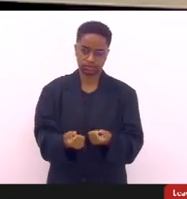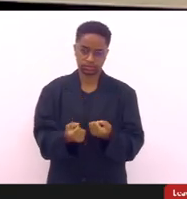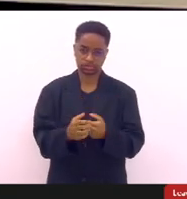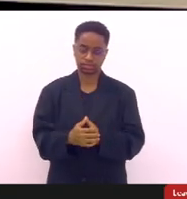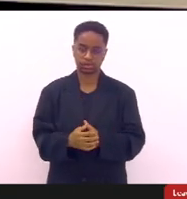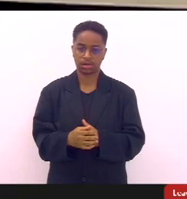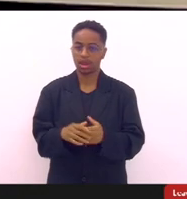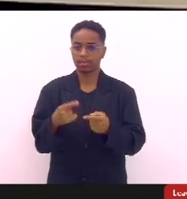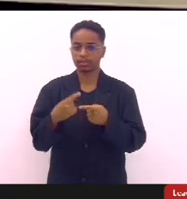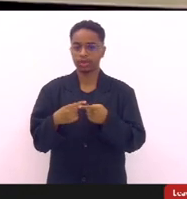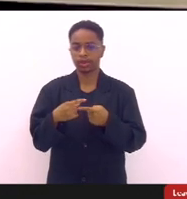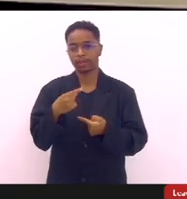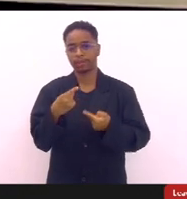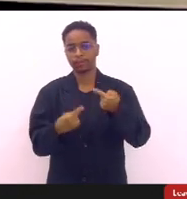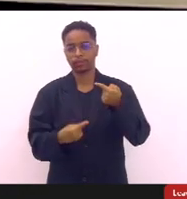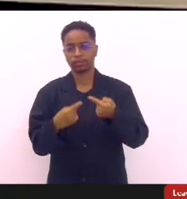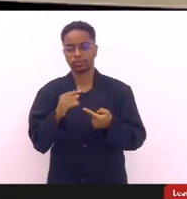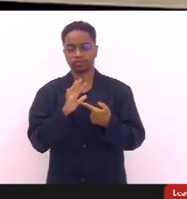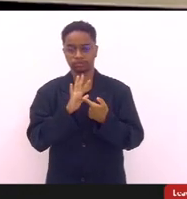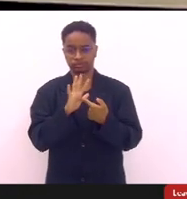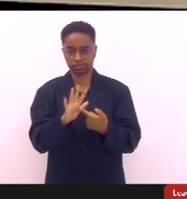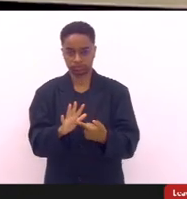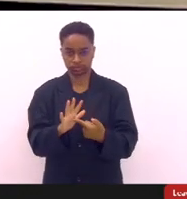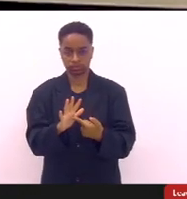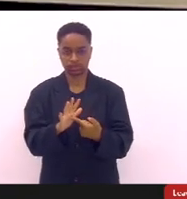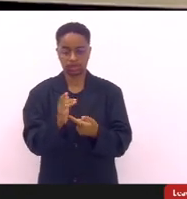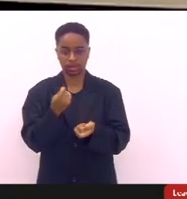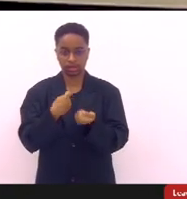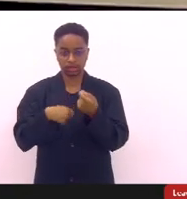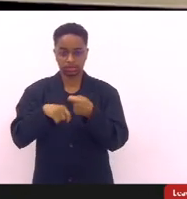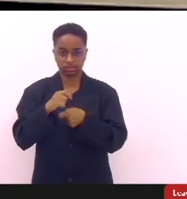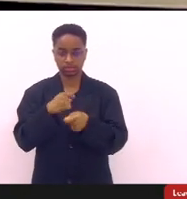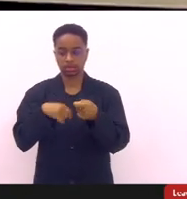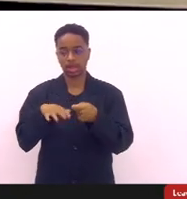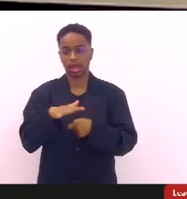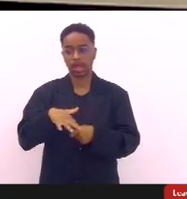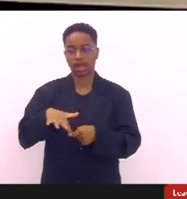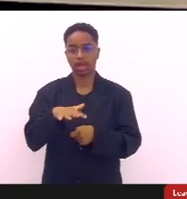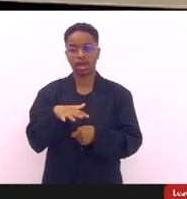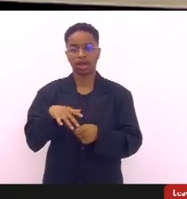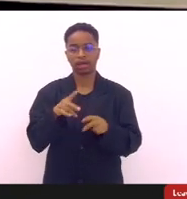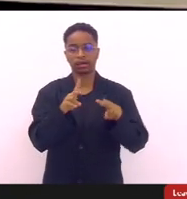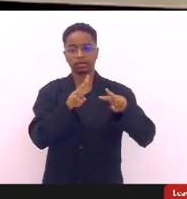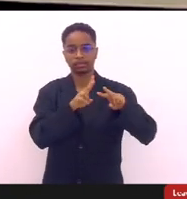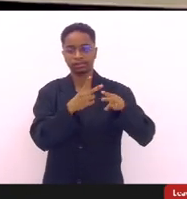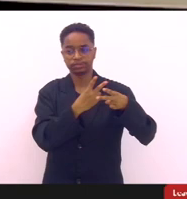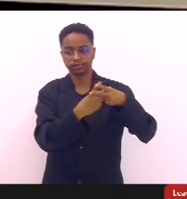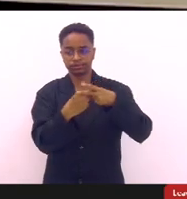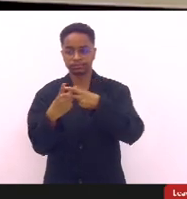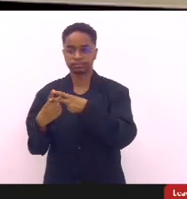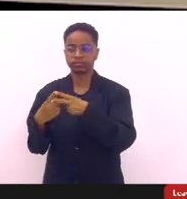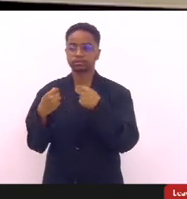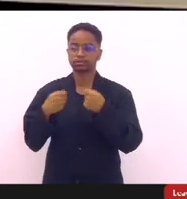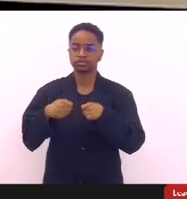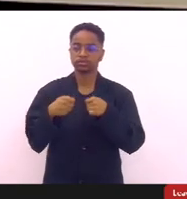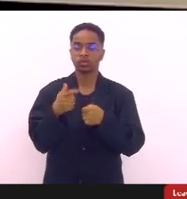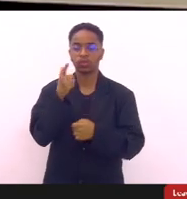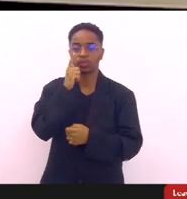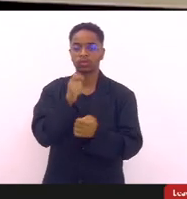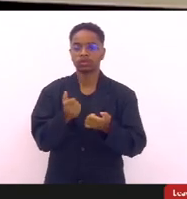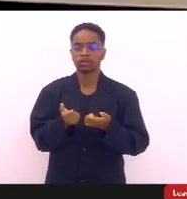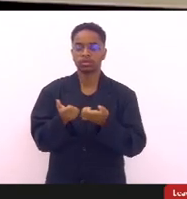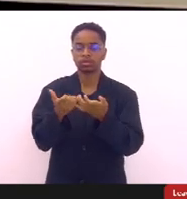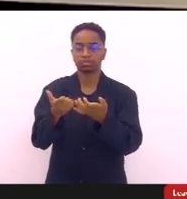política desenha que a função da administração penitenciária é garantir as condições materiais,